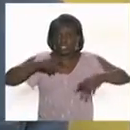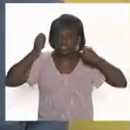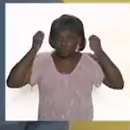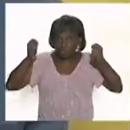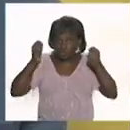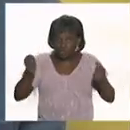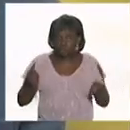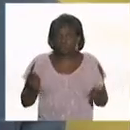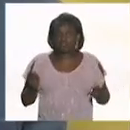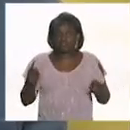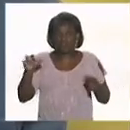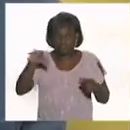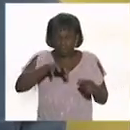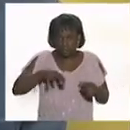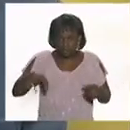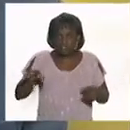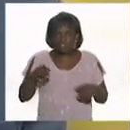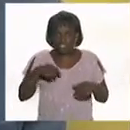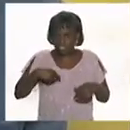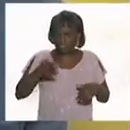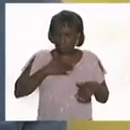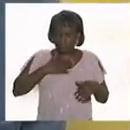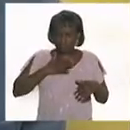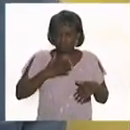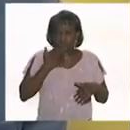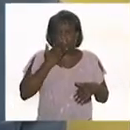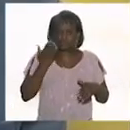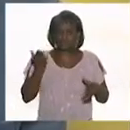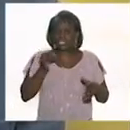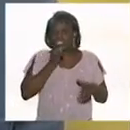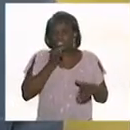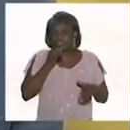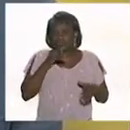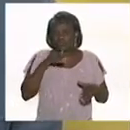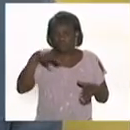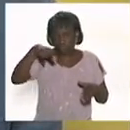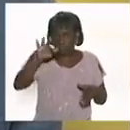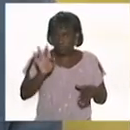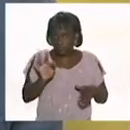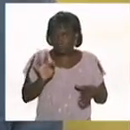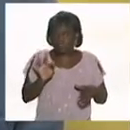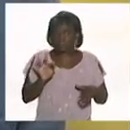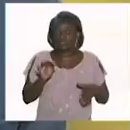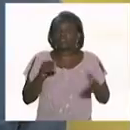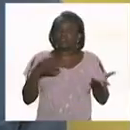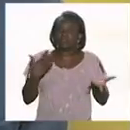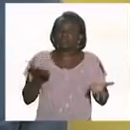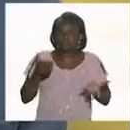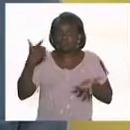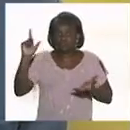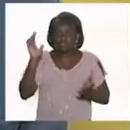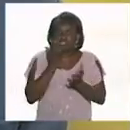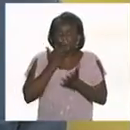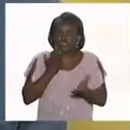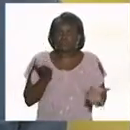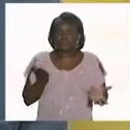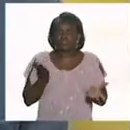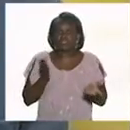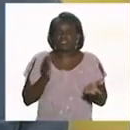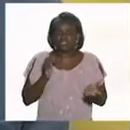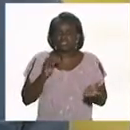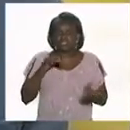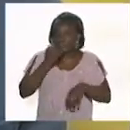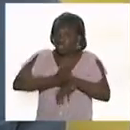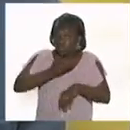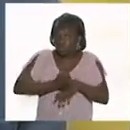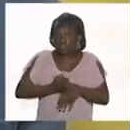tinham torcedores dessas regiões que se identificavam com os clubes. Então a gente vê, por exemplo, o caso do Friburguense, o caso de alguns times,